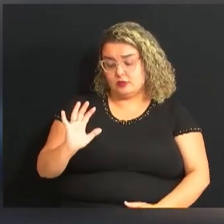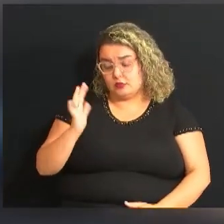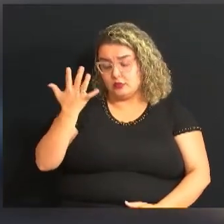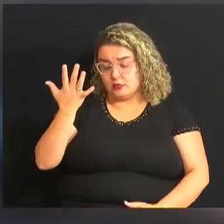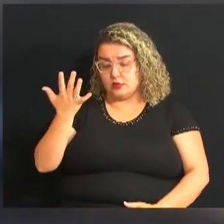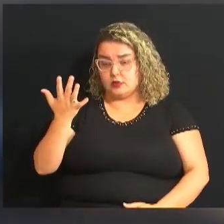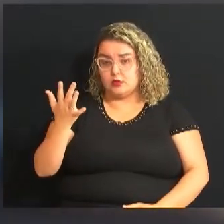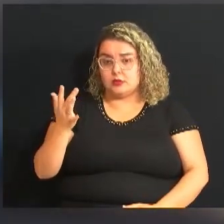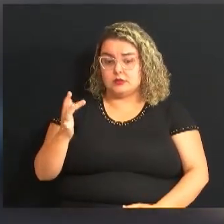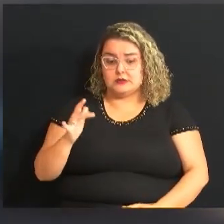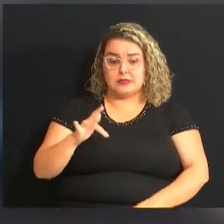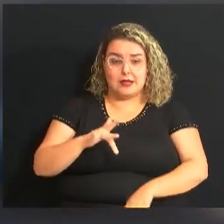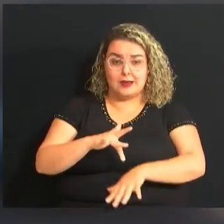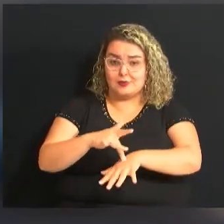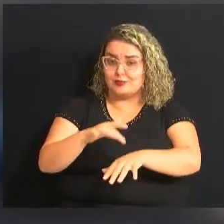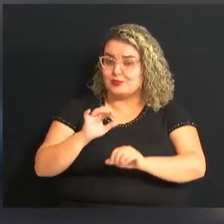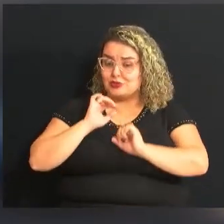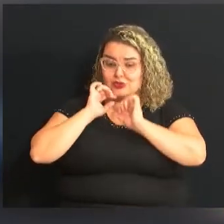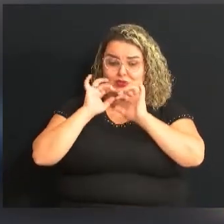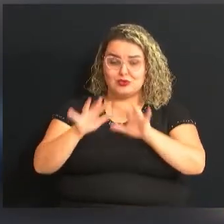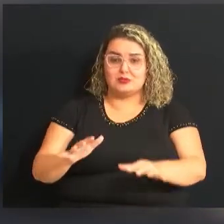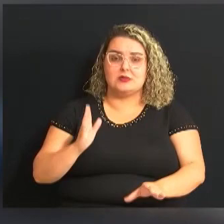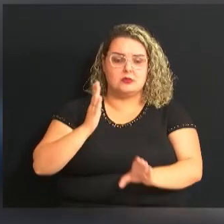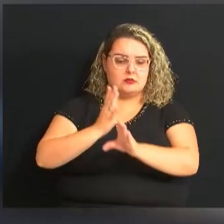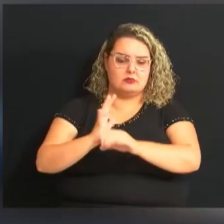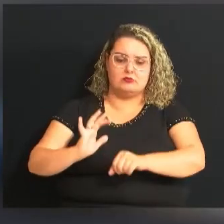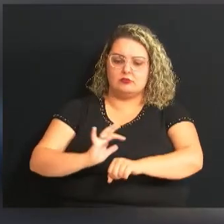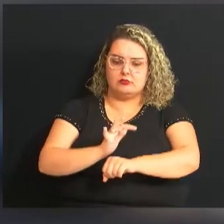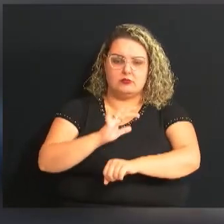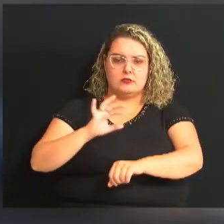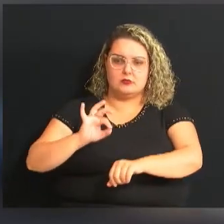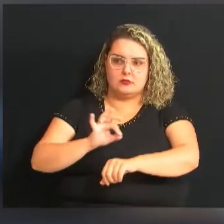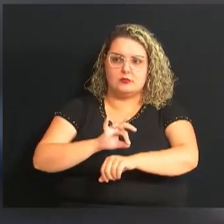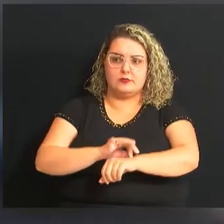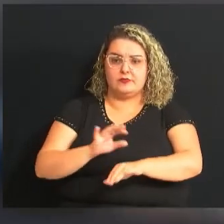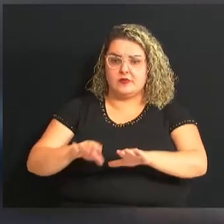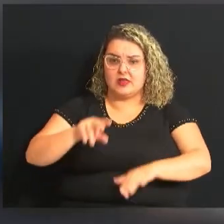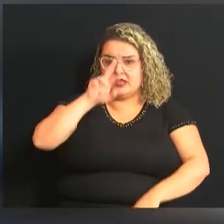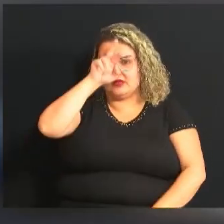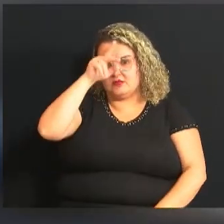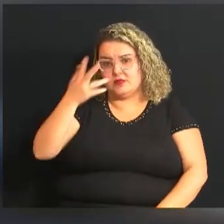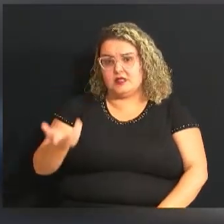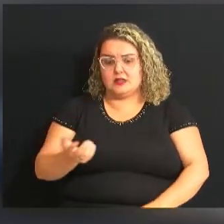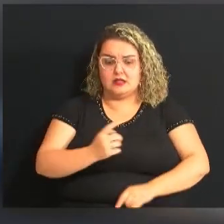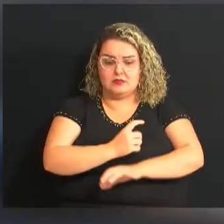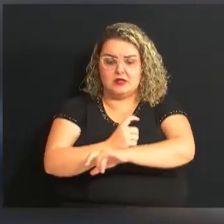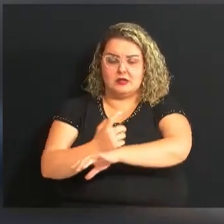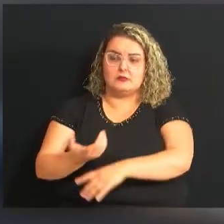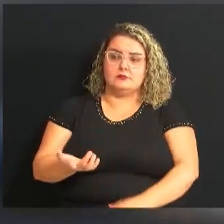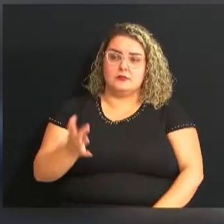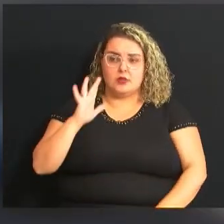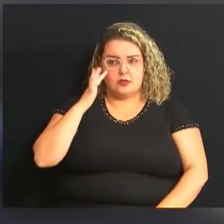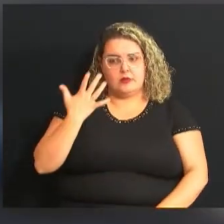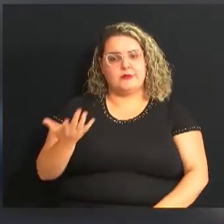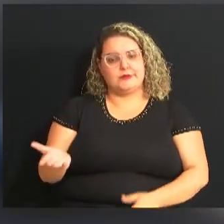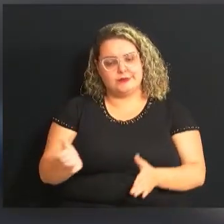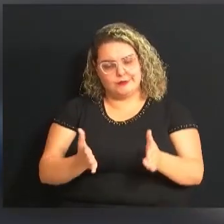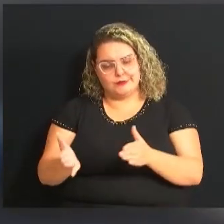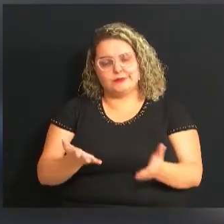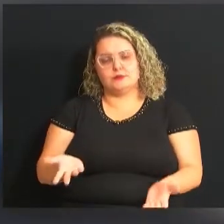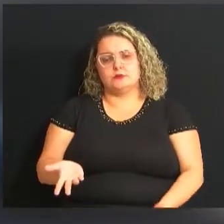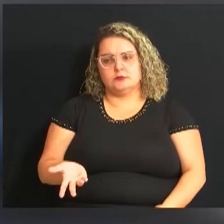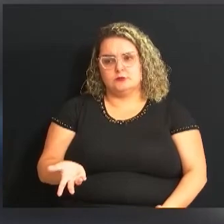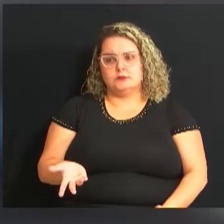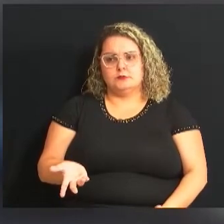usuários encontrando mosquitos, e infelizmente, às vezes até barata dentro do ônibus, eu acho que está na hora de, embora